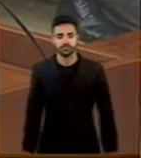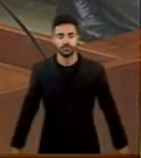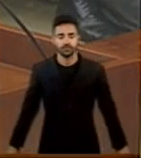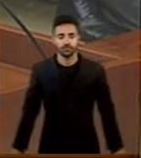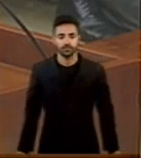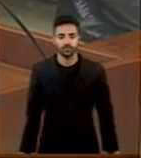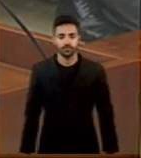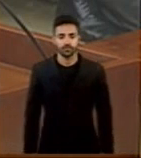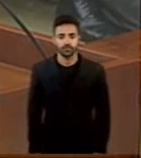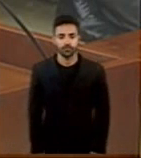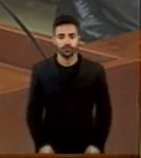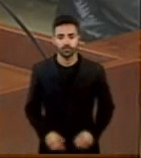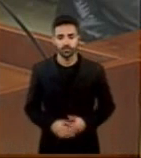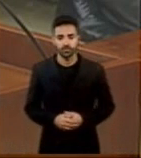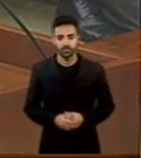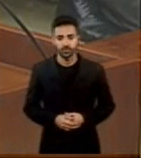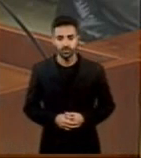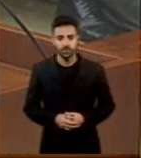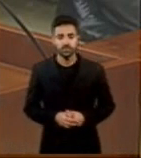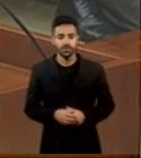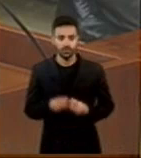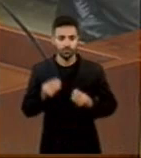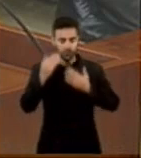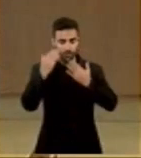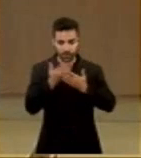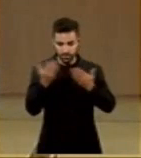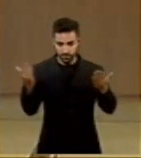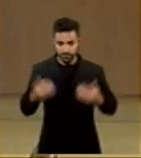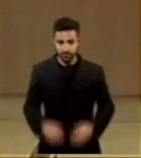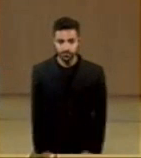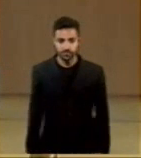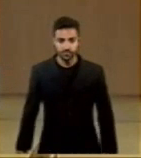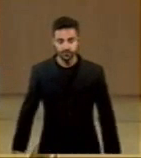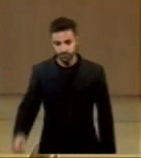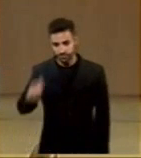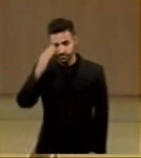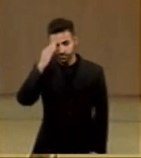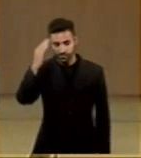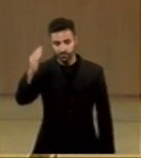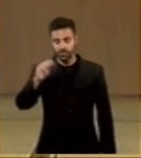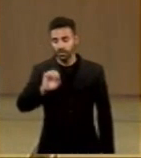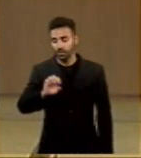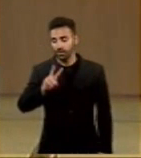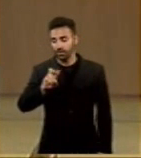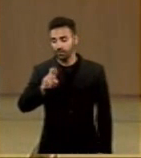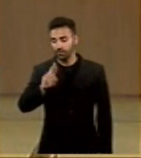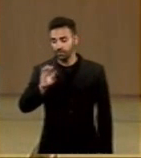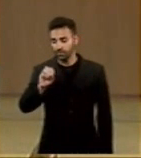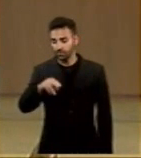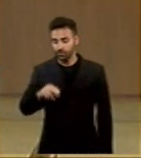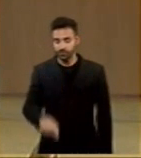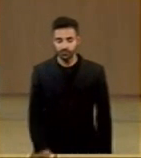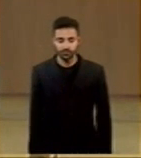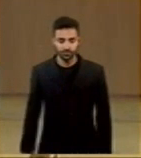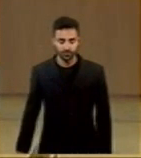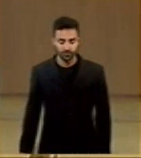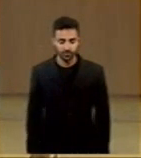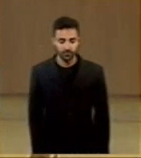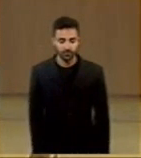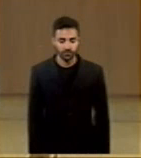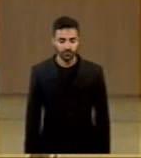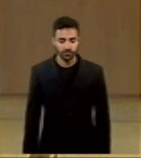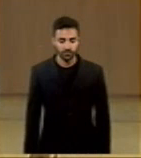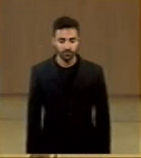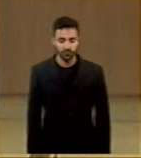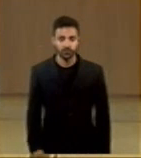Desde 93, não é mais assim. Obrigado, excelências. Agradeço ao doutor Everton. E agora